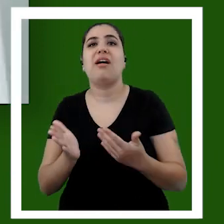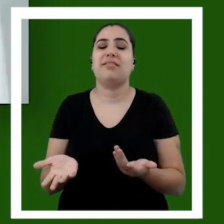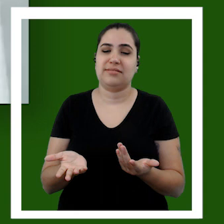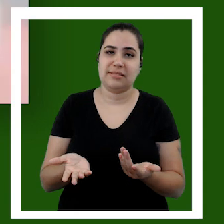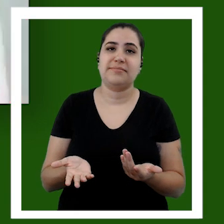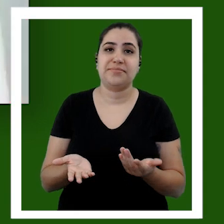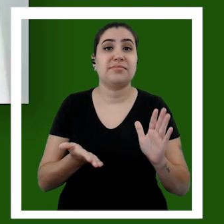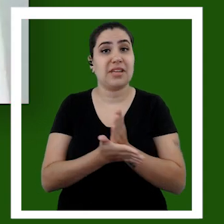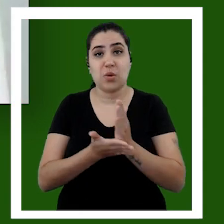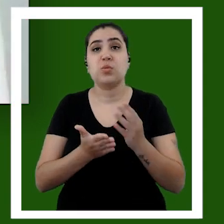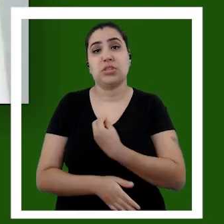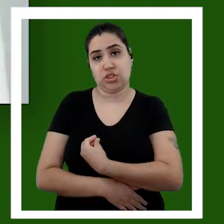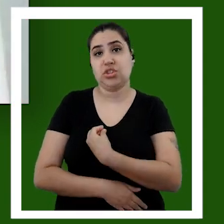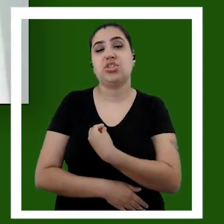cortou, e